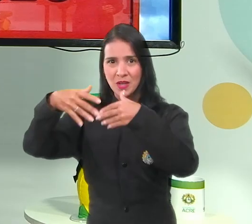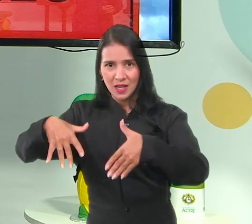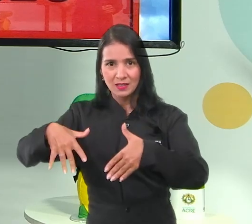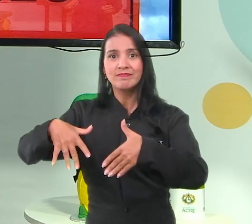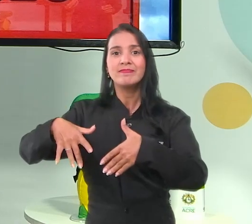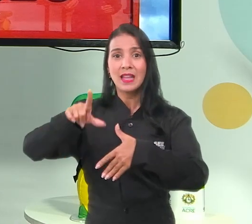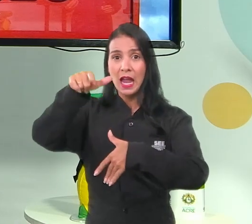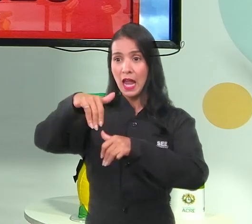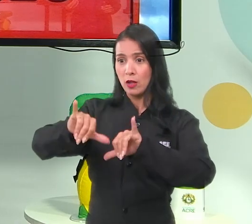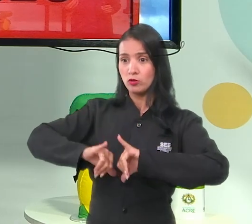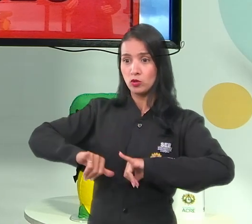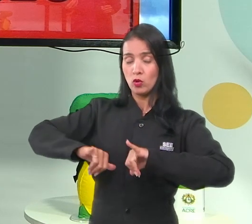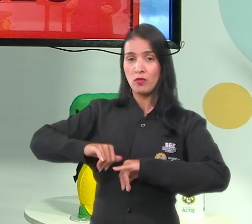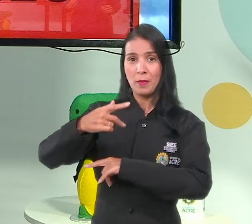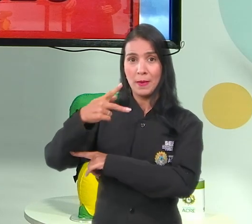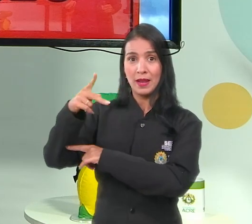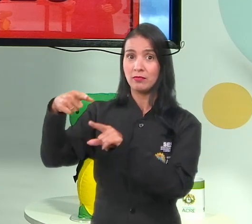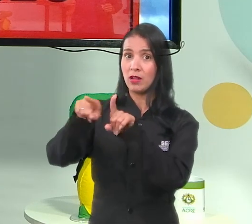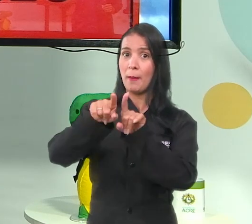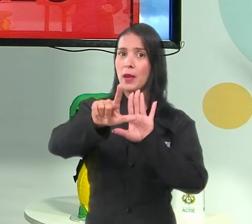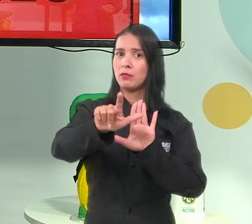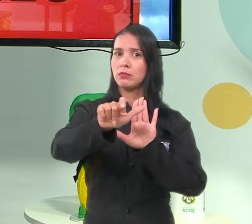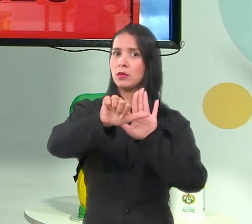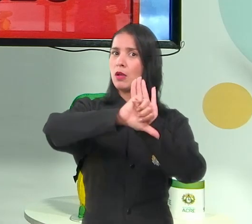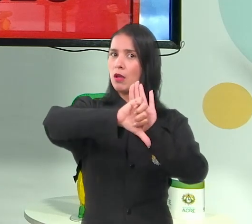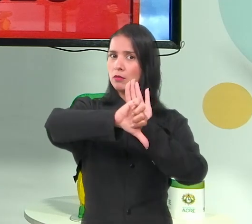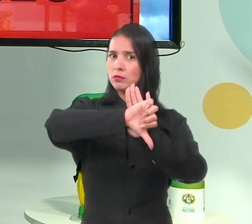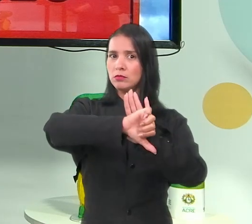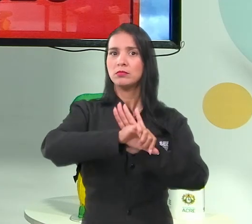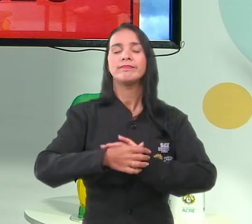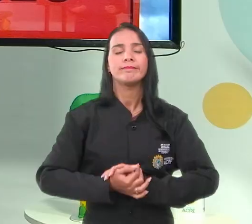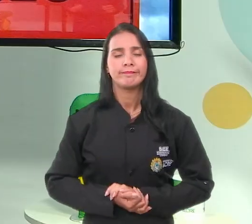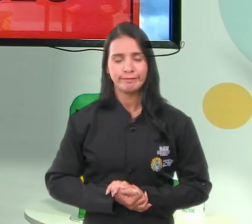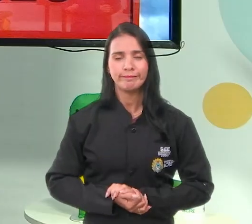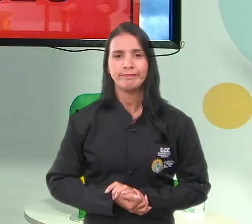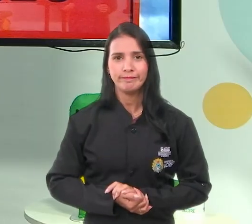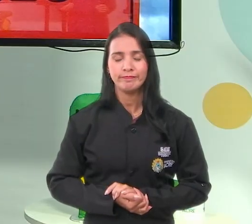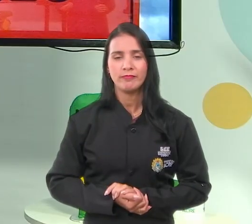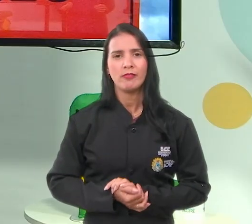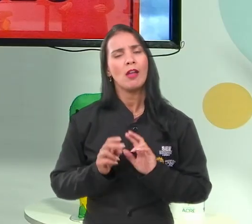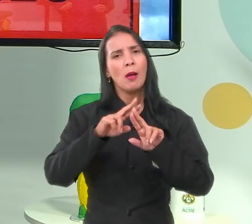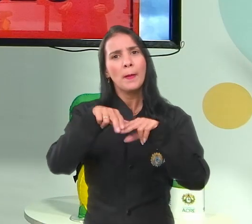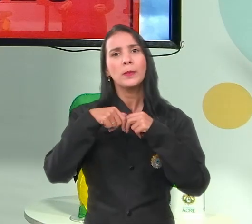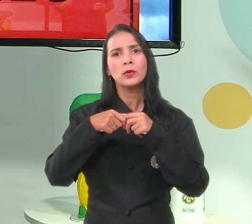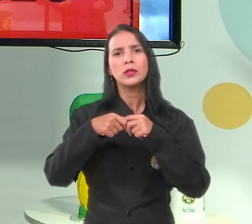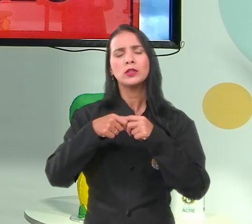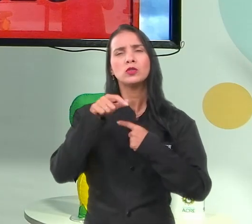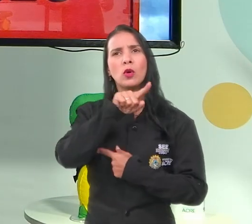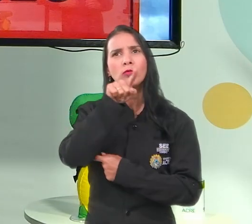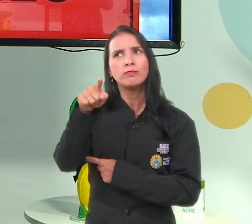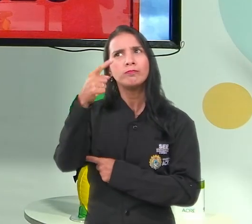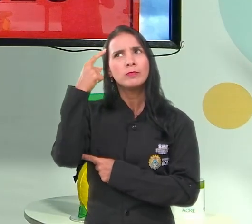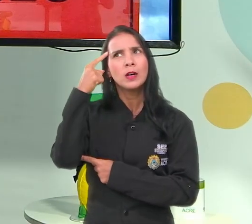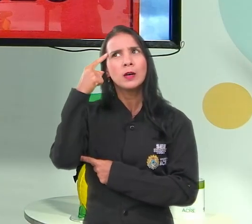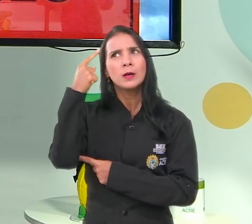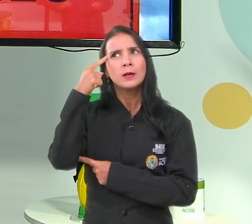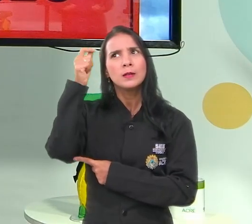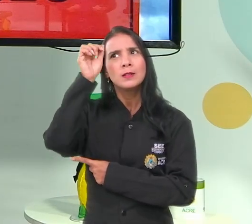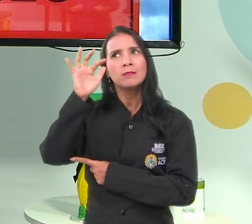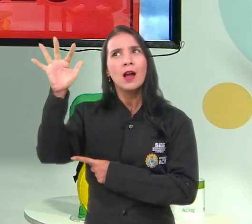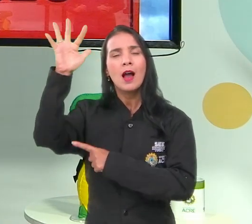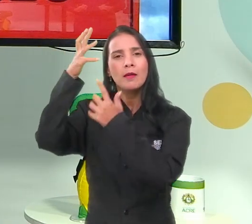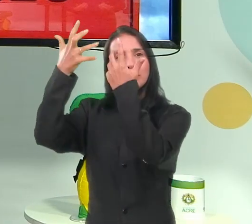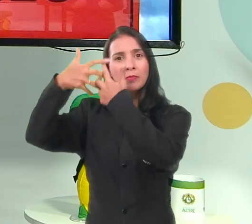como situações criminosas. E aí é quando eu trago a seguinte reflexão a vocês. Mesmo com todas